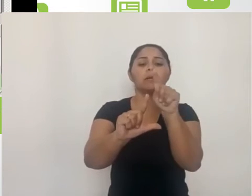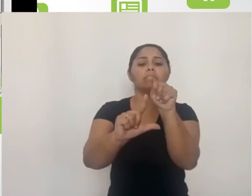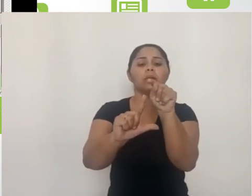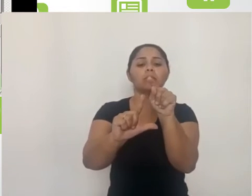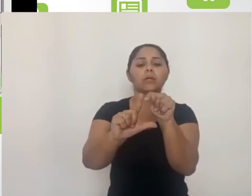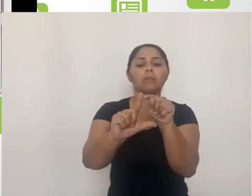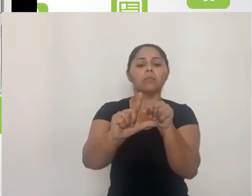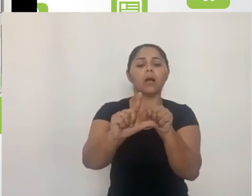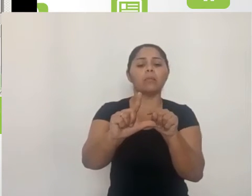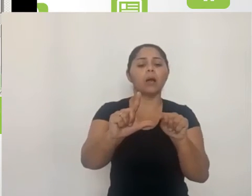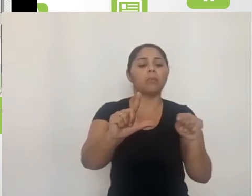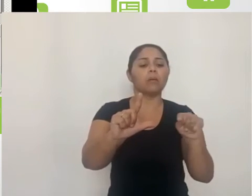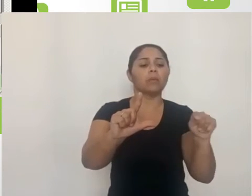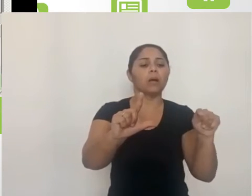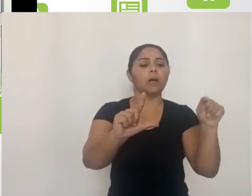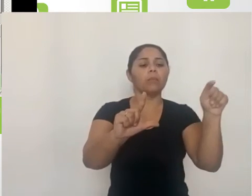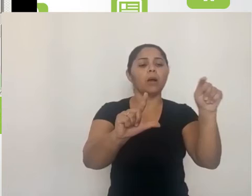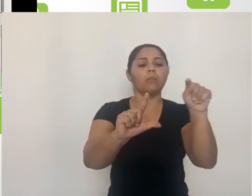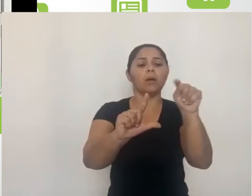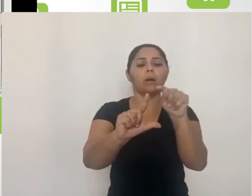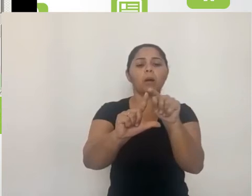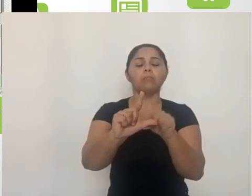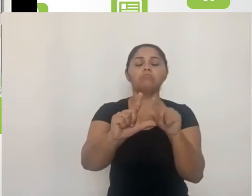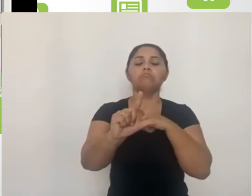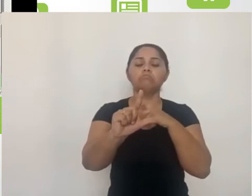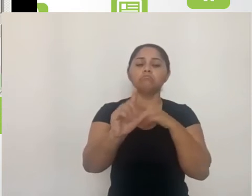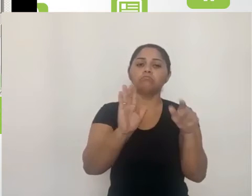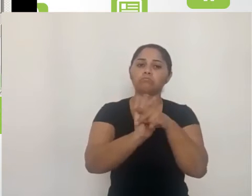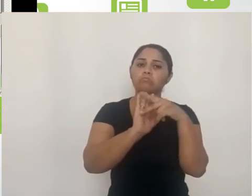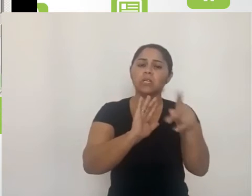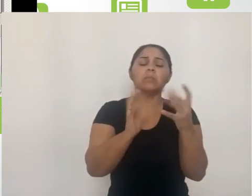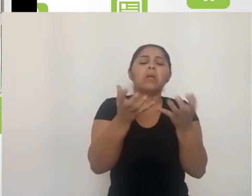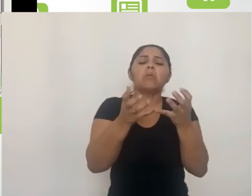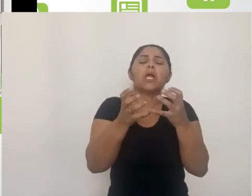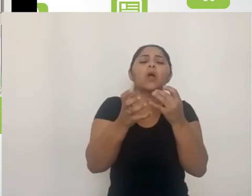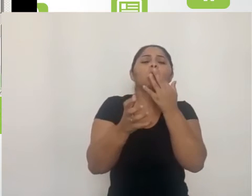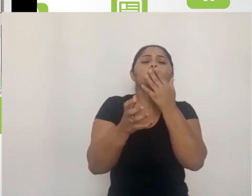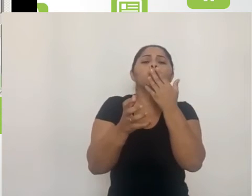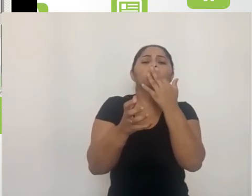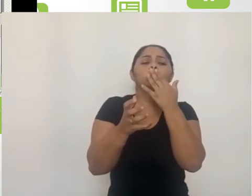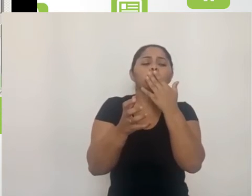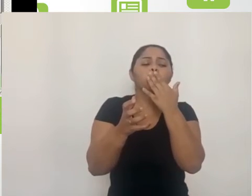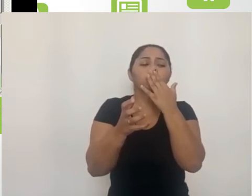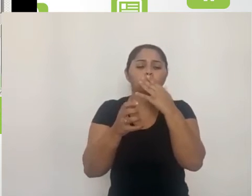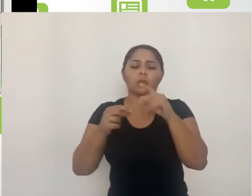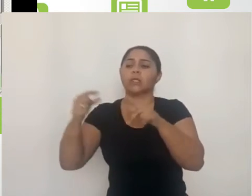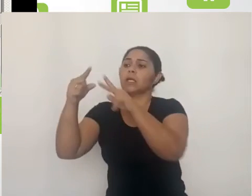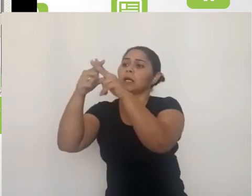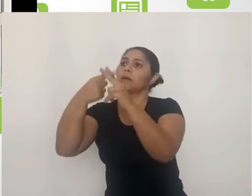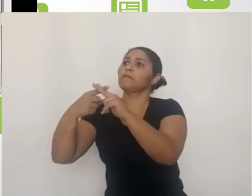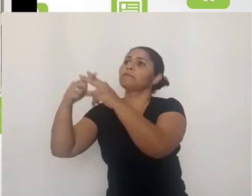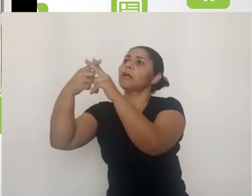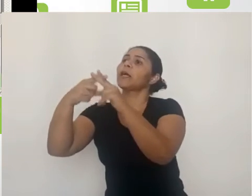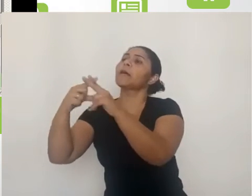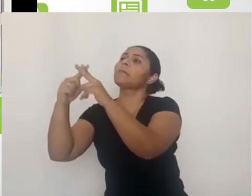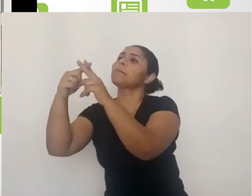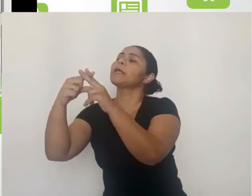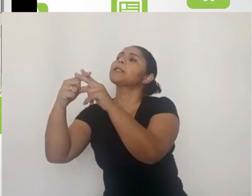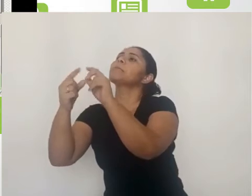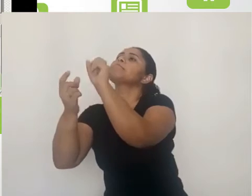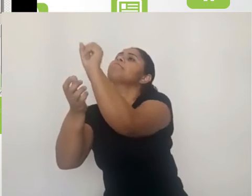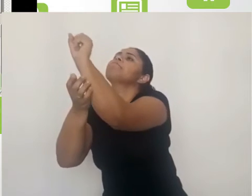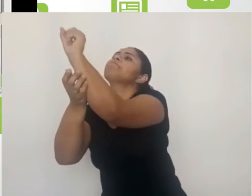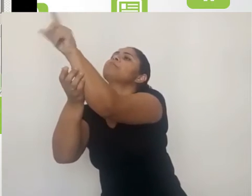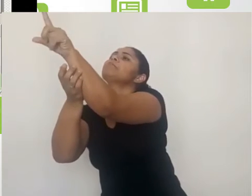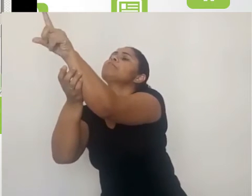é a seleção do GIMP. Vou colocar uma cor. Então eu venho aqui na ferramenta